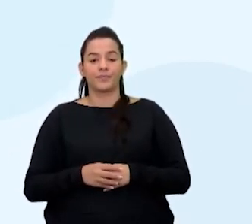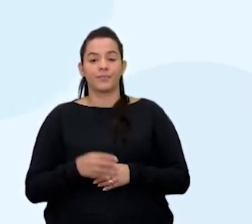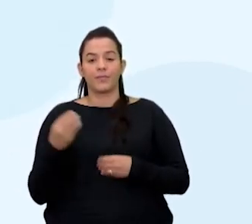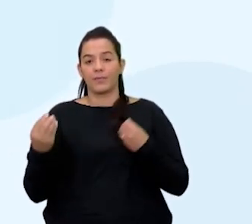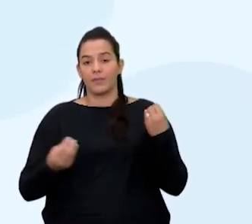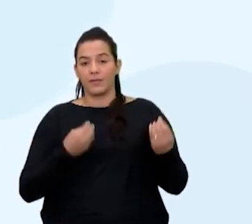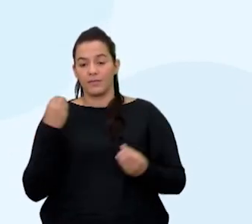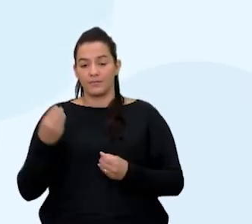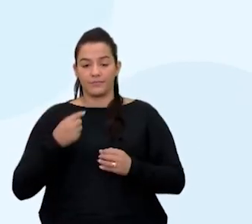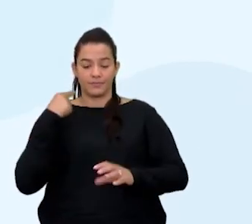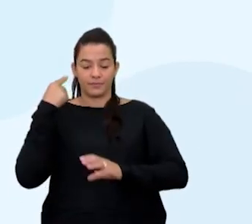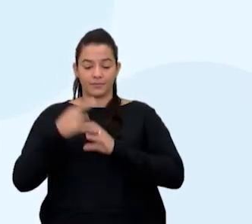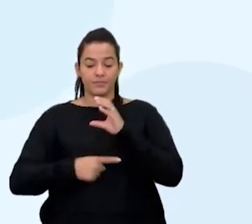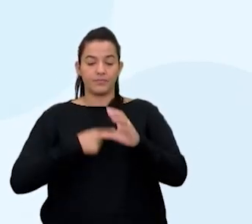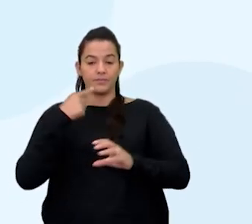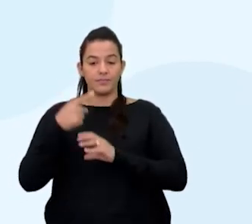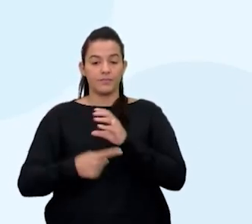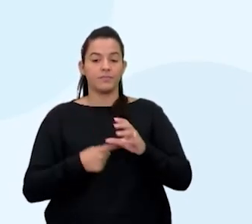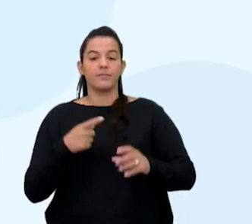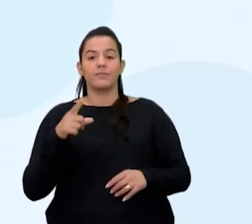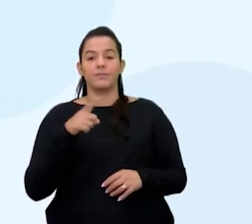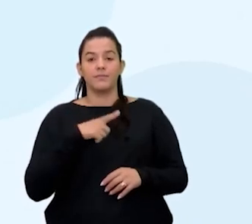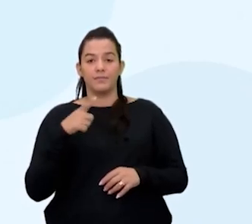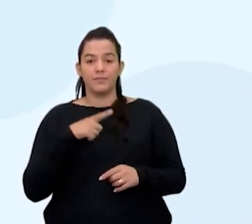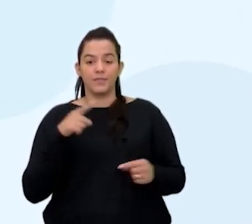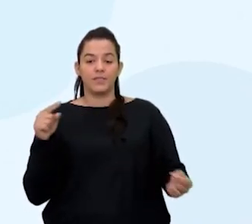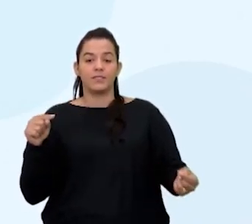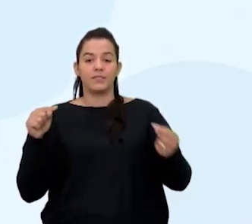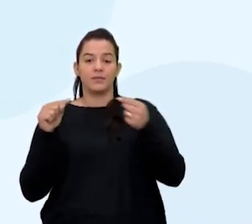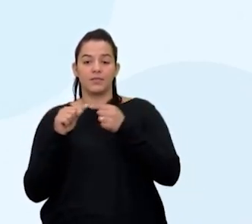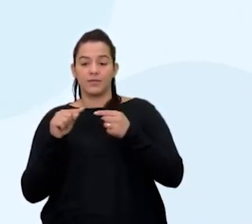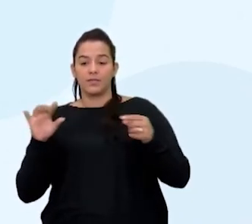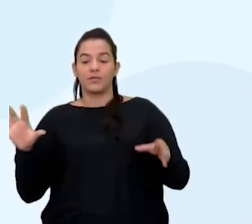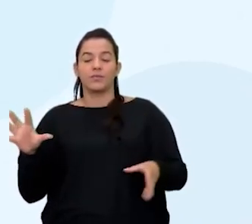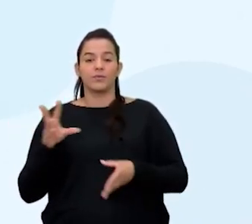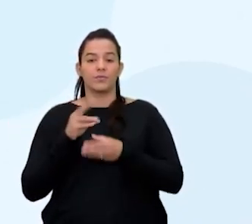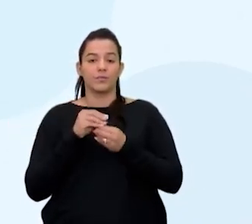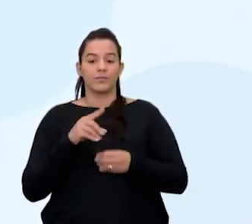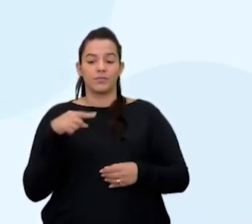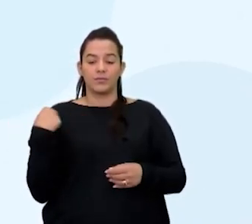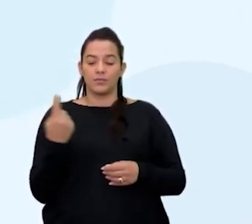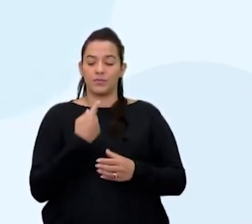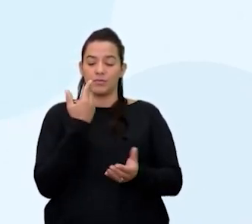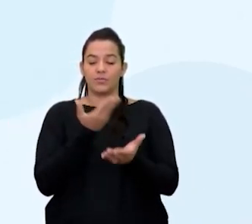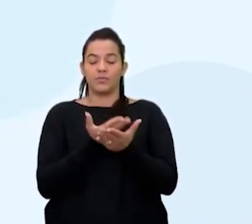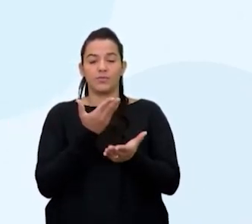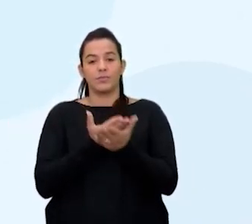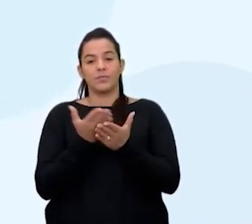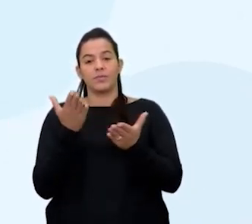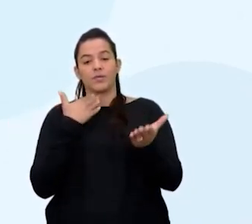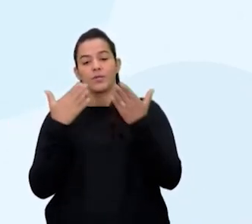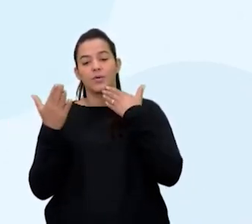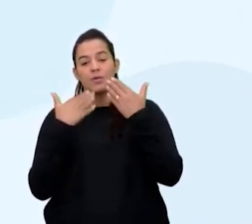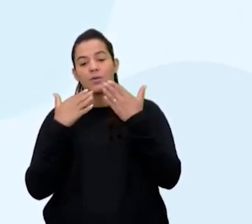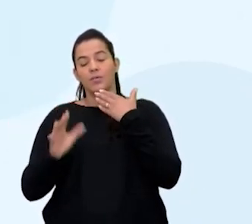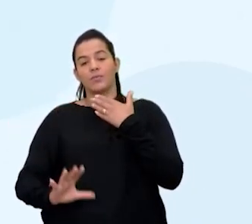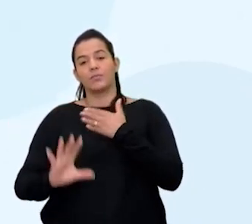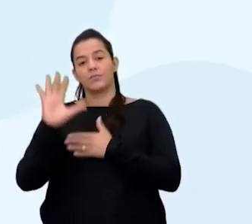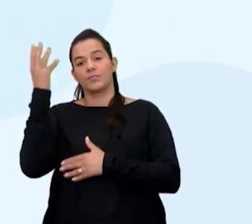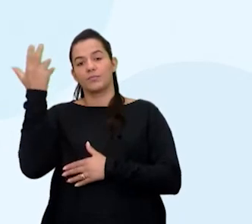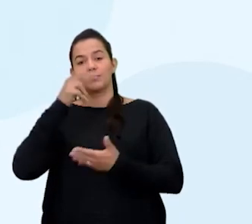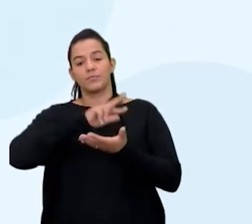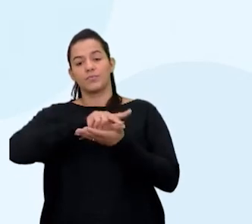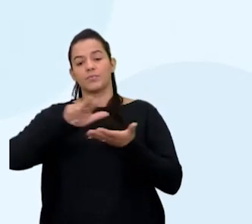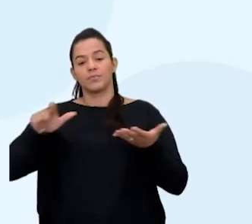a globalização, que tem muito a ver com um componente que a gente está estudando, dialoga com o fenômeno